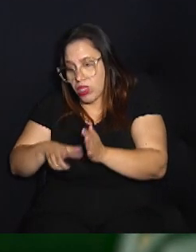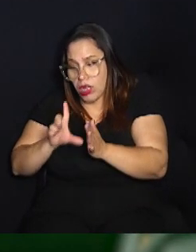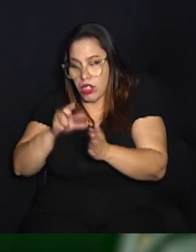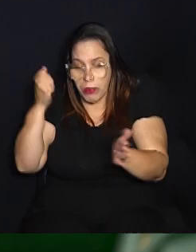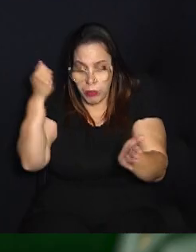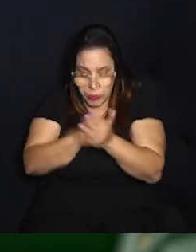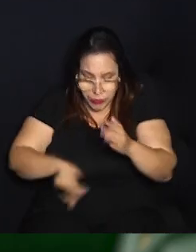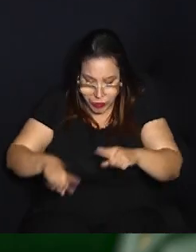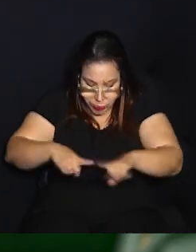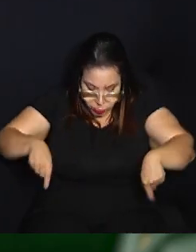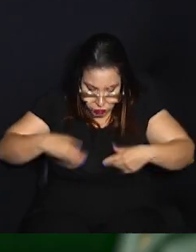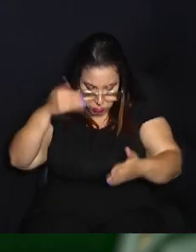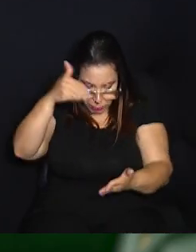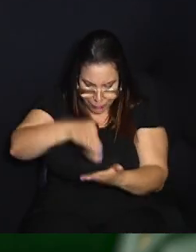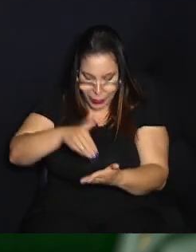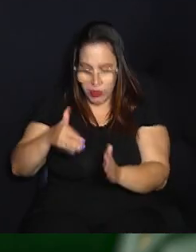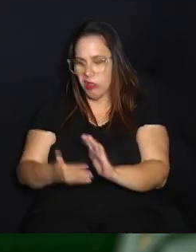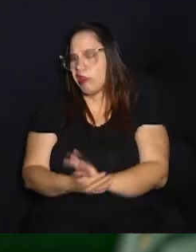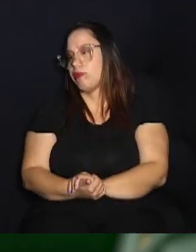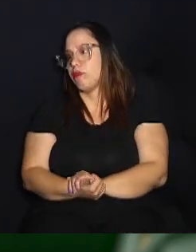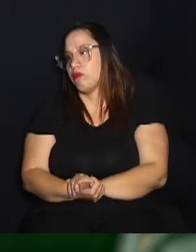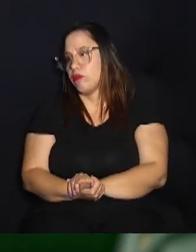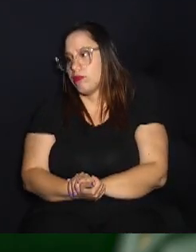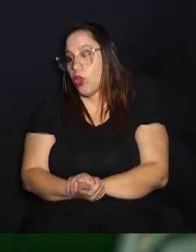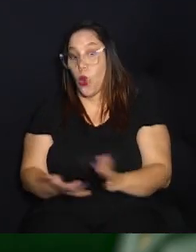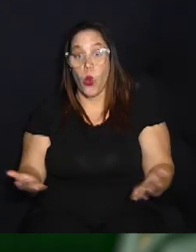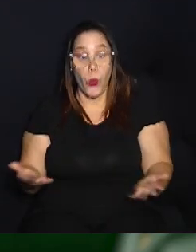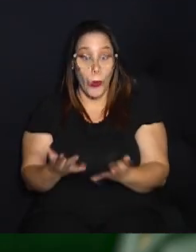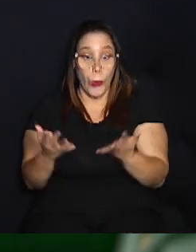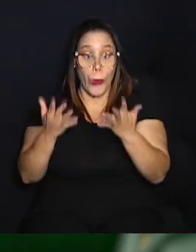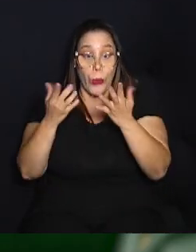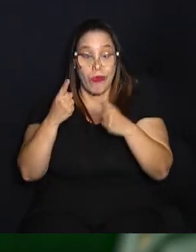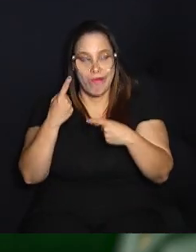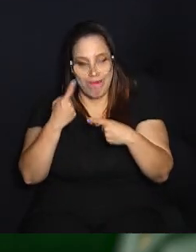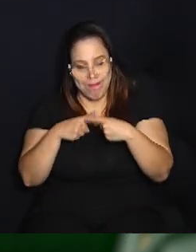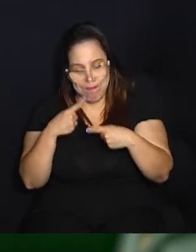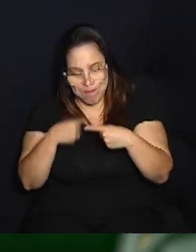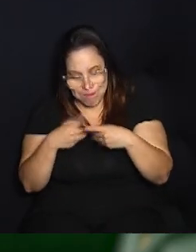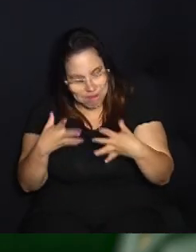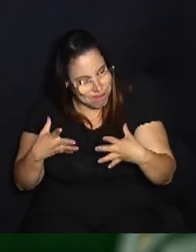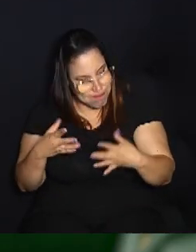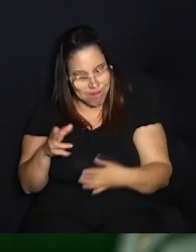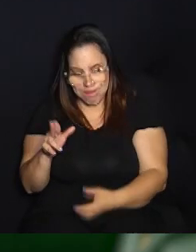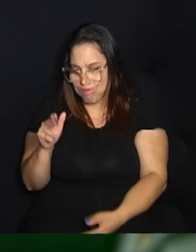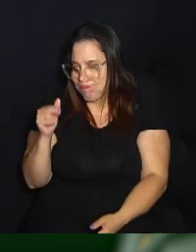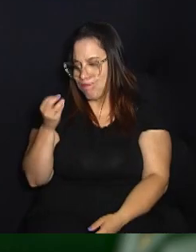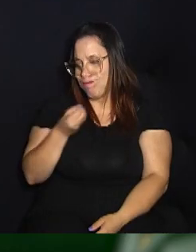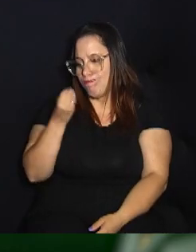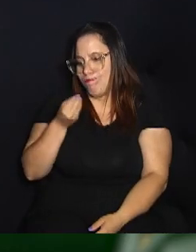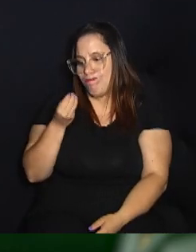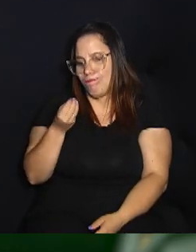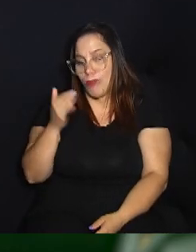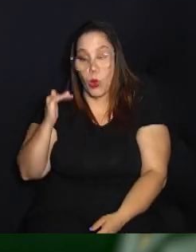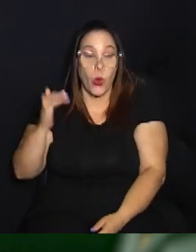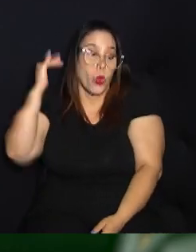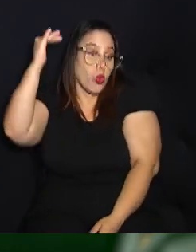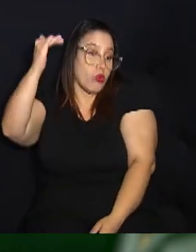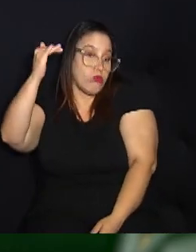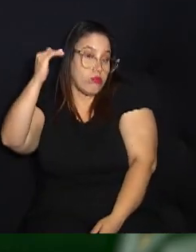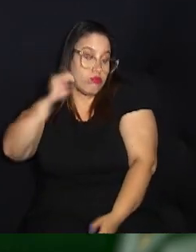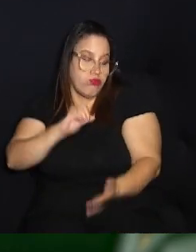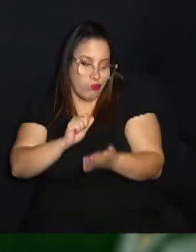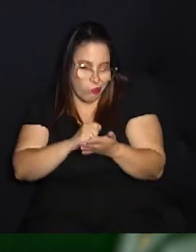prévio antes de chegar em sala de aula. E o entusiasmo, porque nada como um